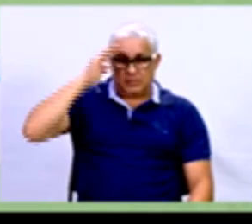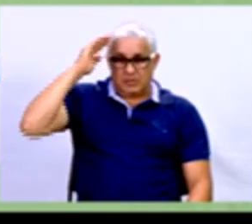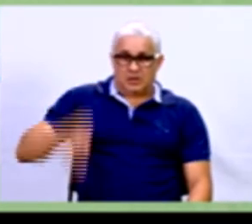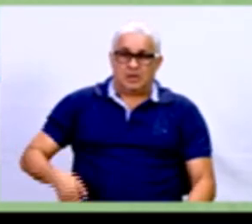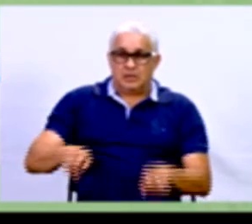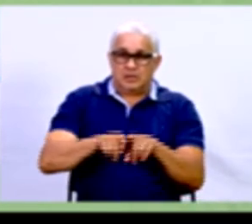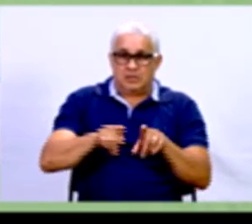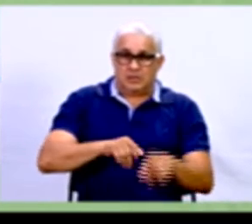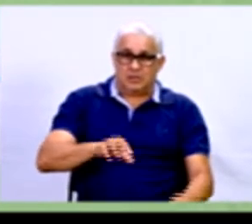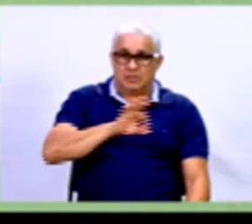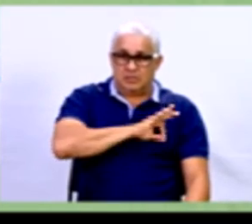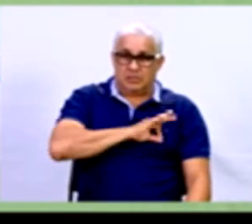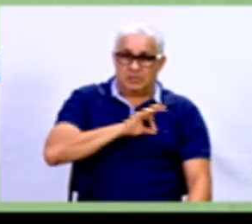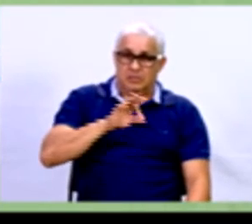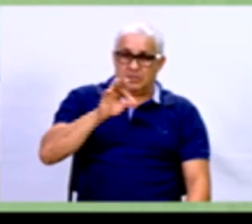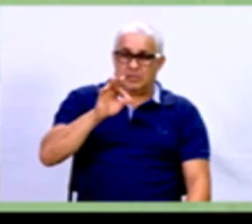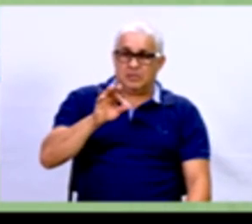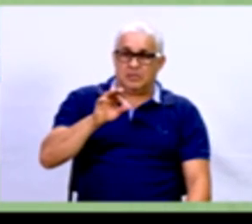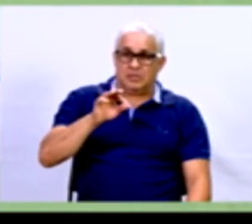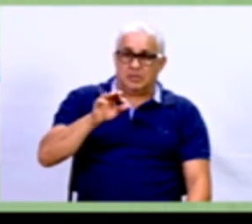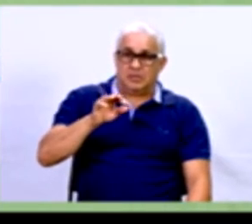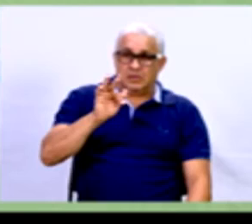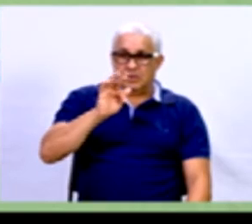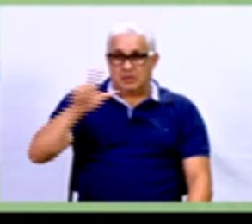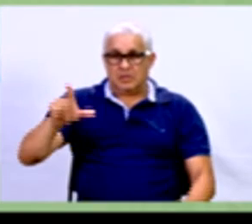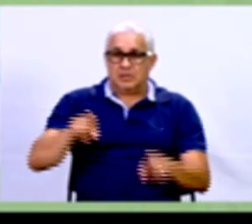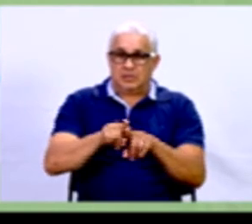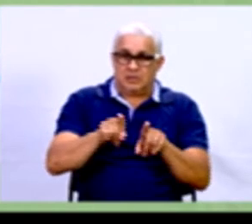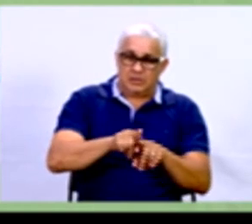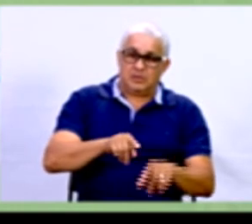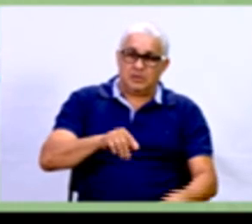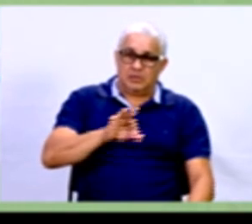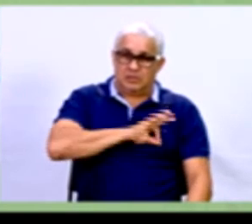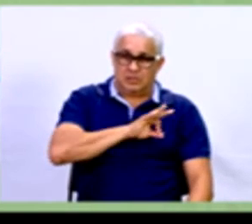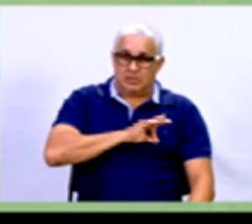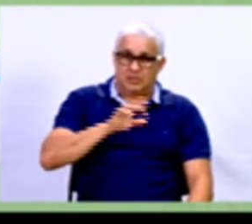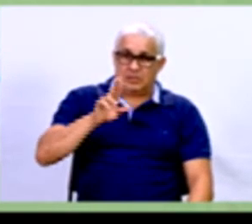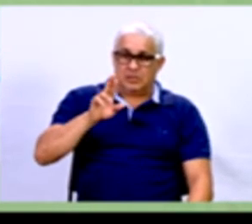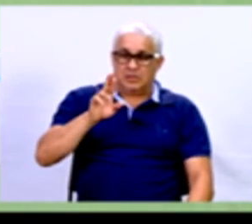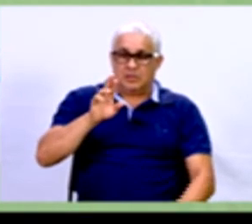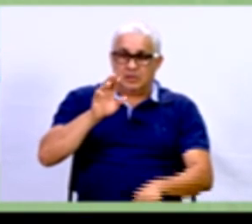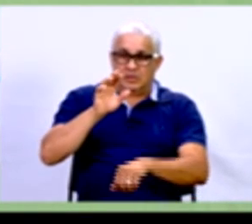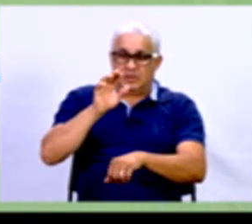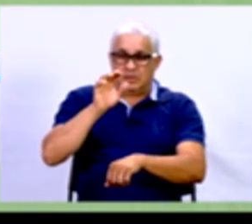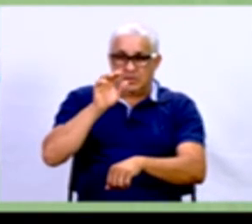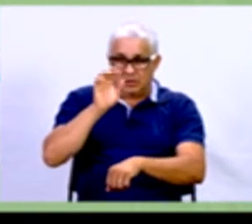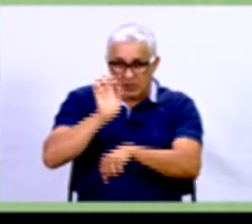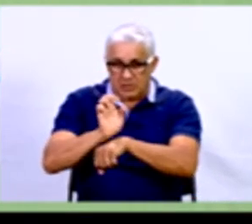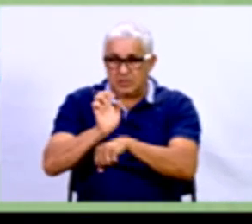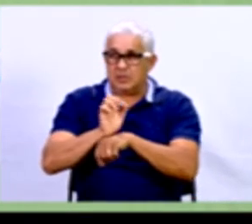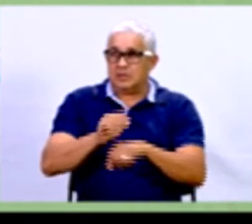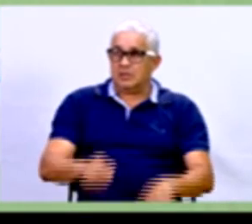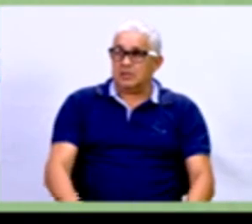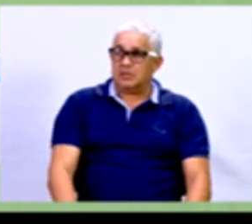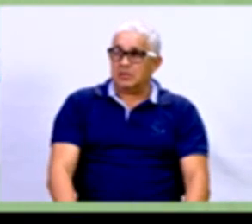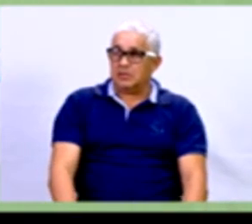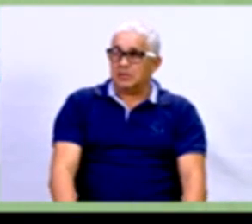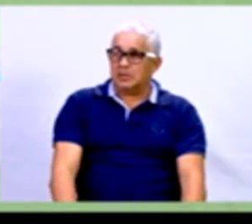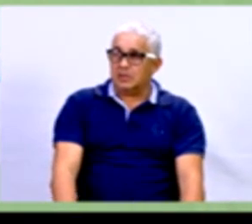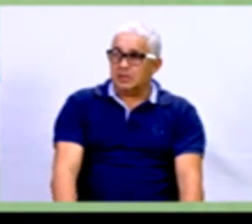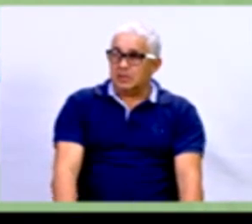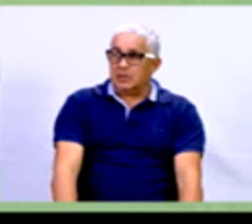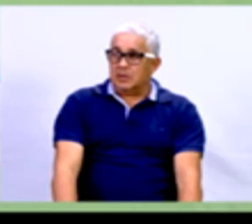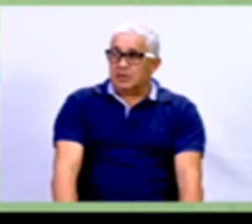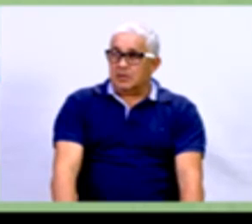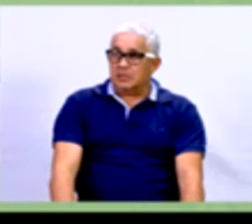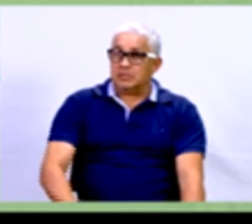Federal e Polícia Rodoviária Estadual. Ok. E o 98. E aí, lembrando,